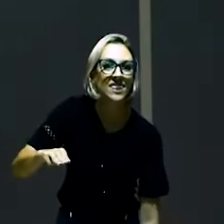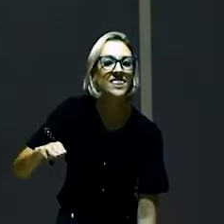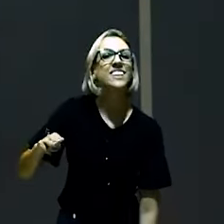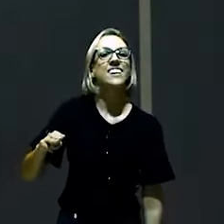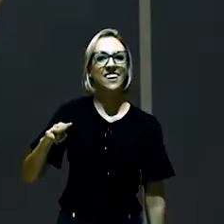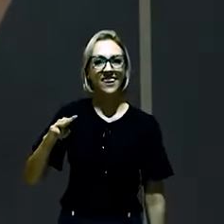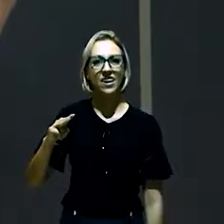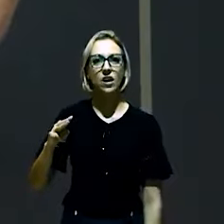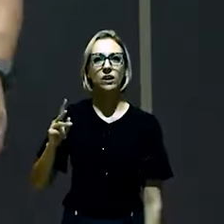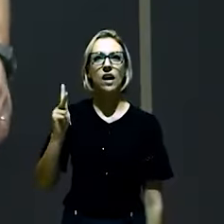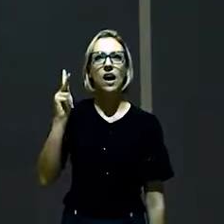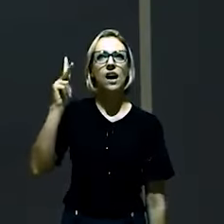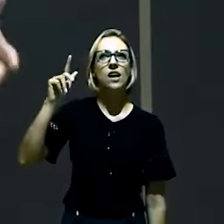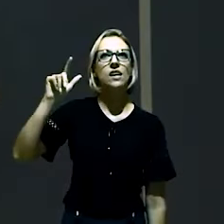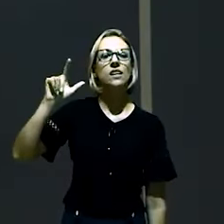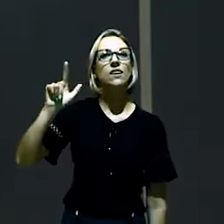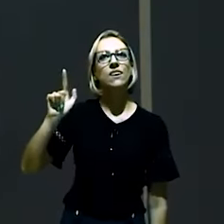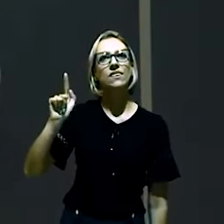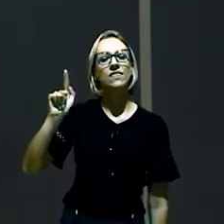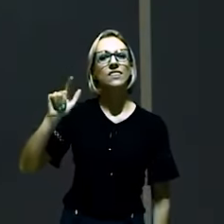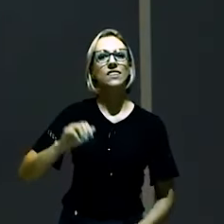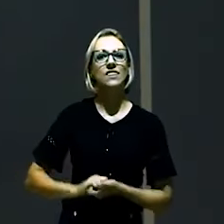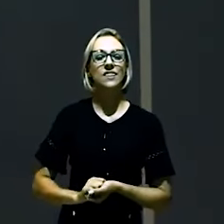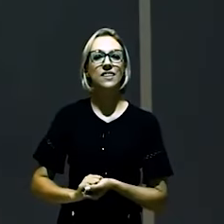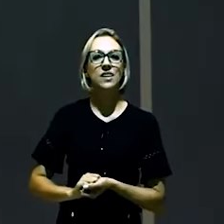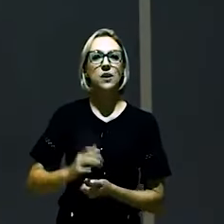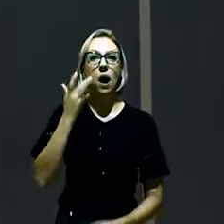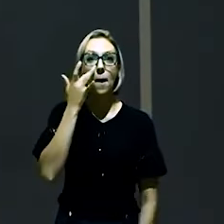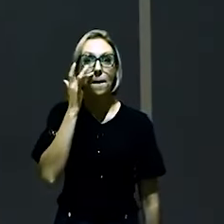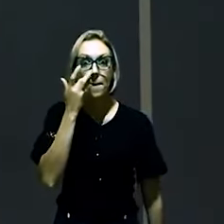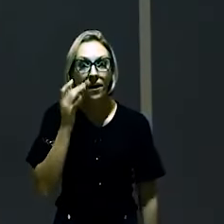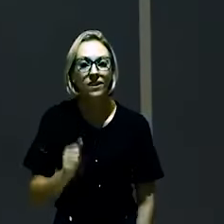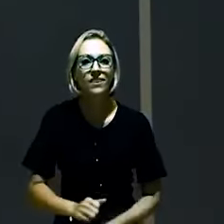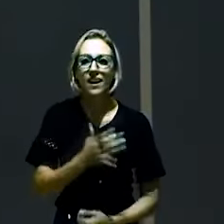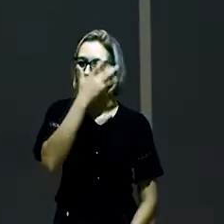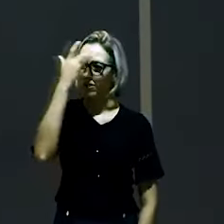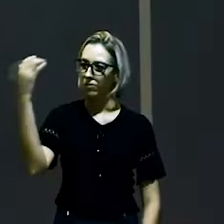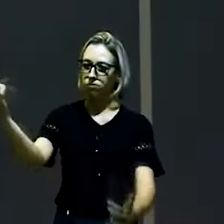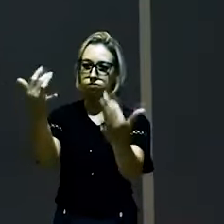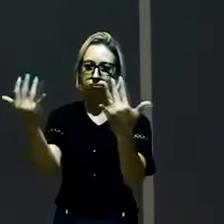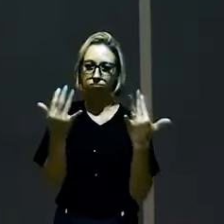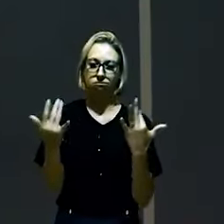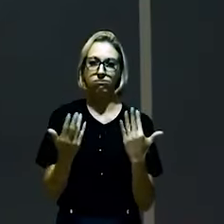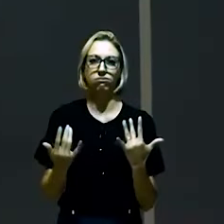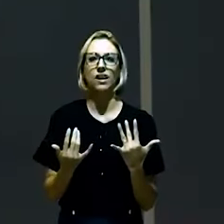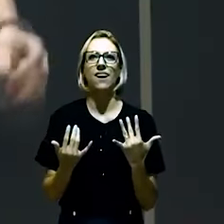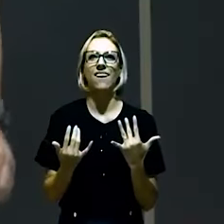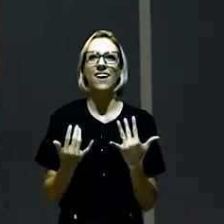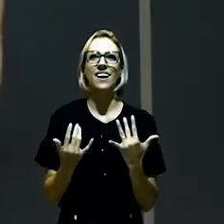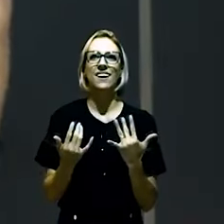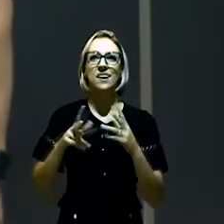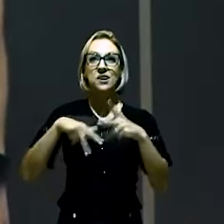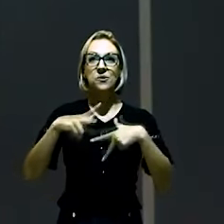Eles fazem uma viagem até Ofir e voltam dessa viagem e trazem de presente para Salomão mais 14 toneladas